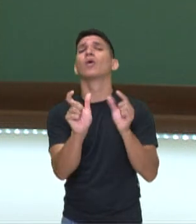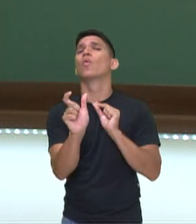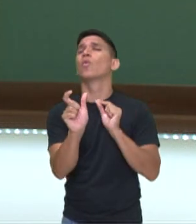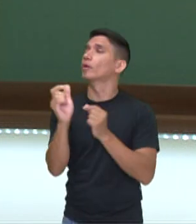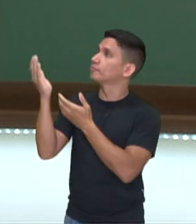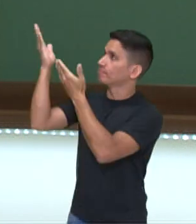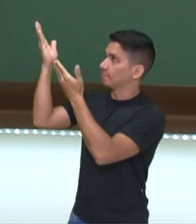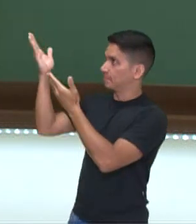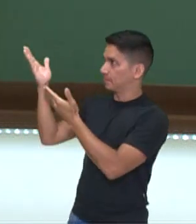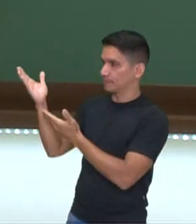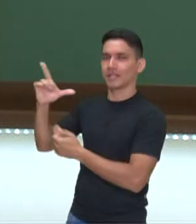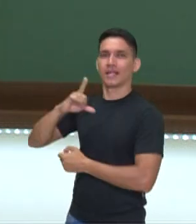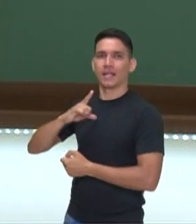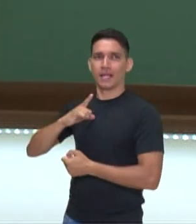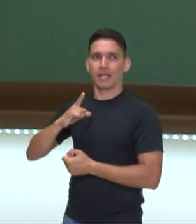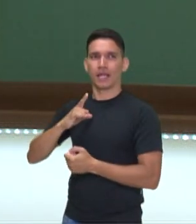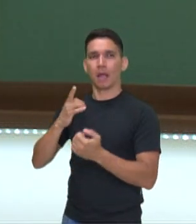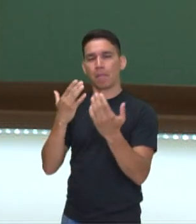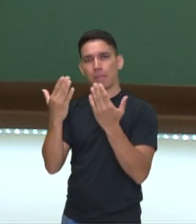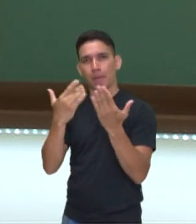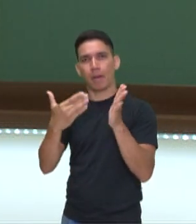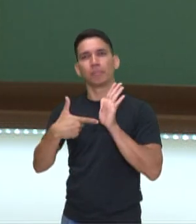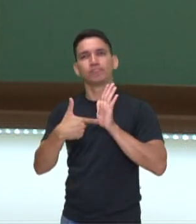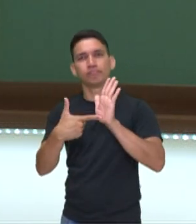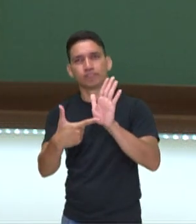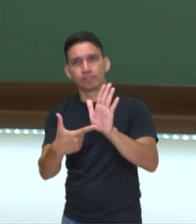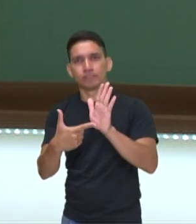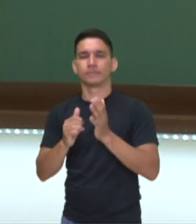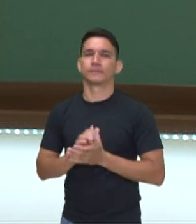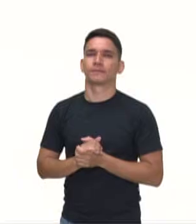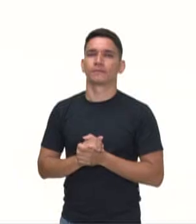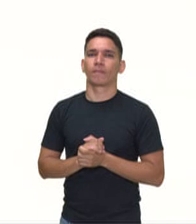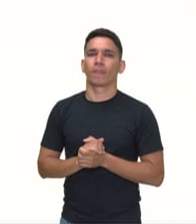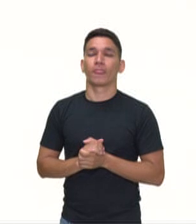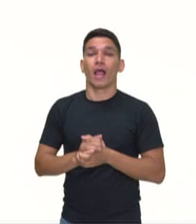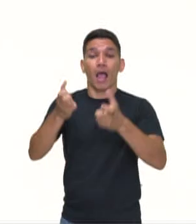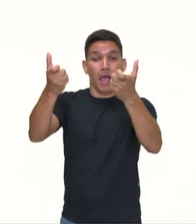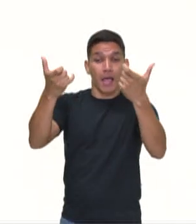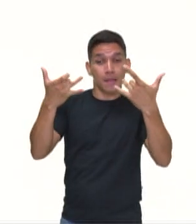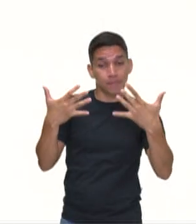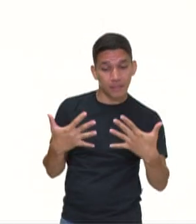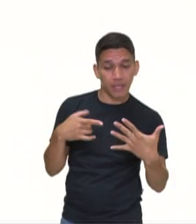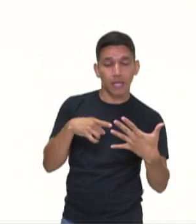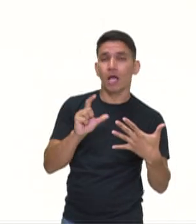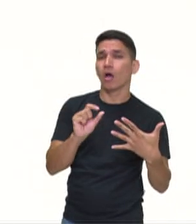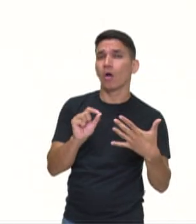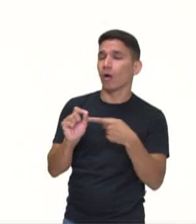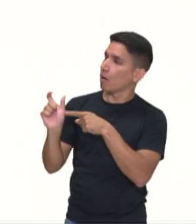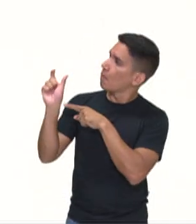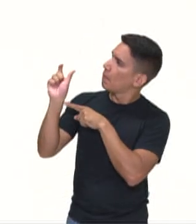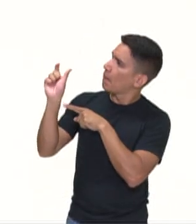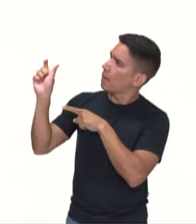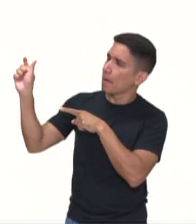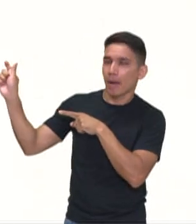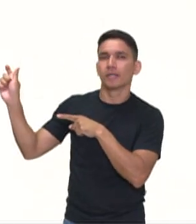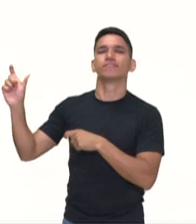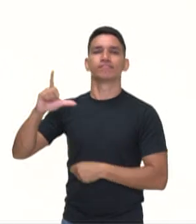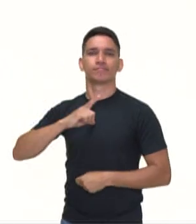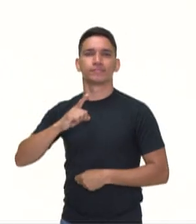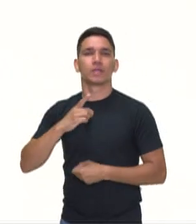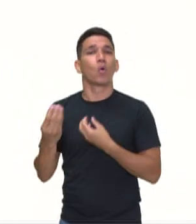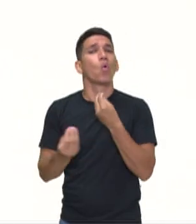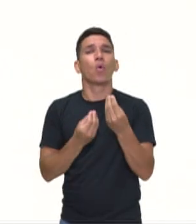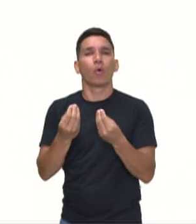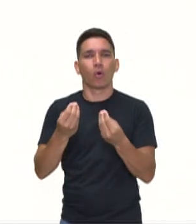que podemos ter a ideia de como um ou outro. Explicação, because, as, since, for, né,